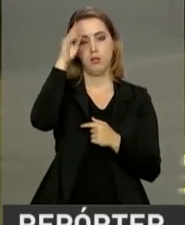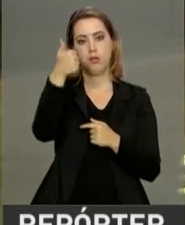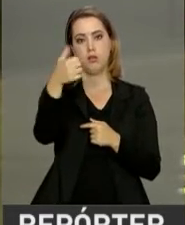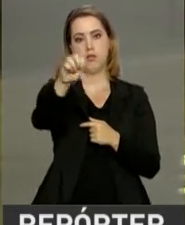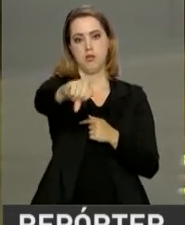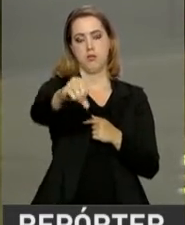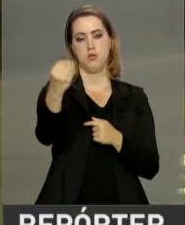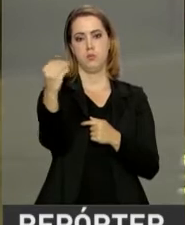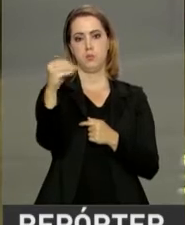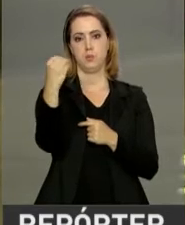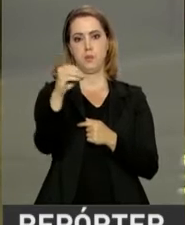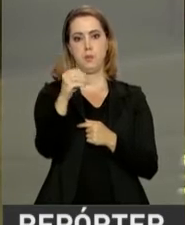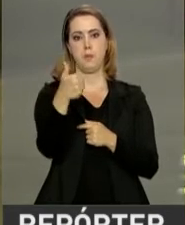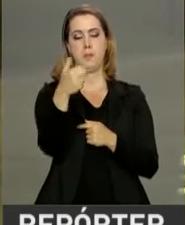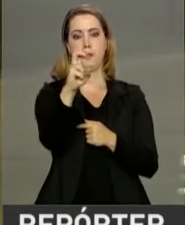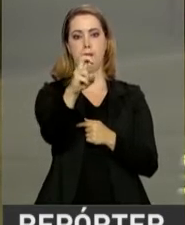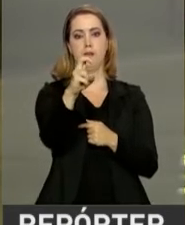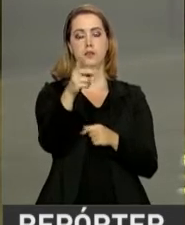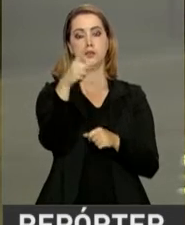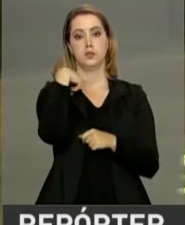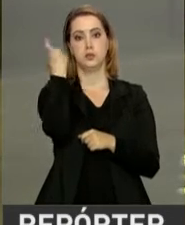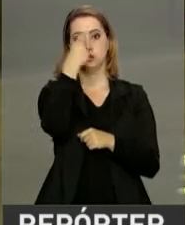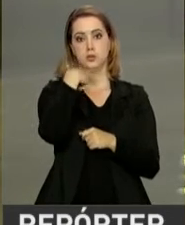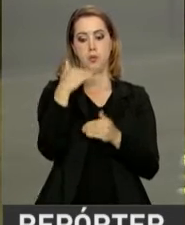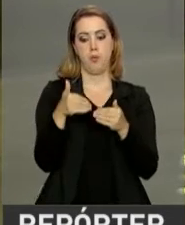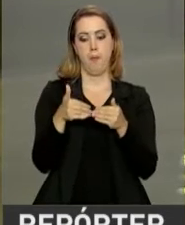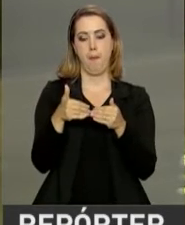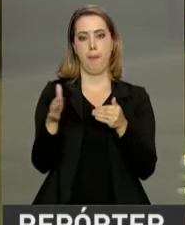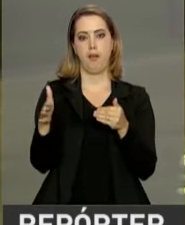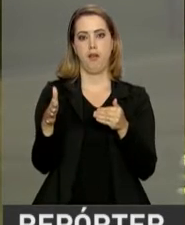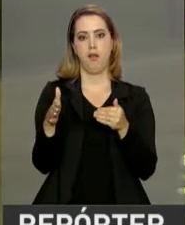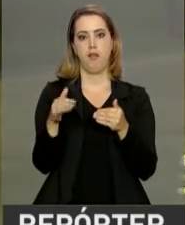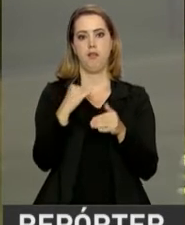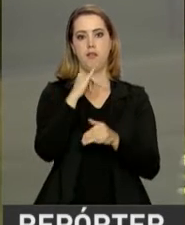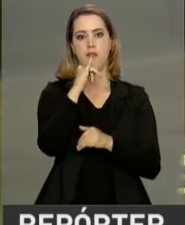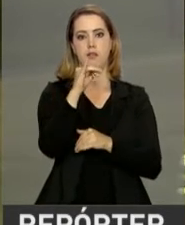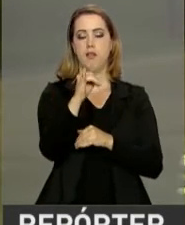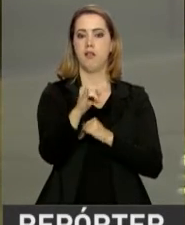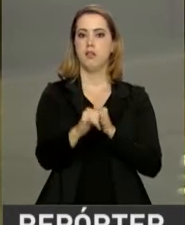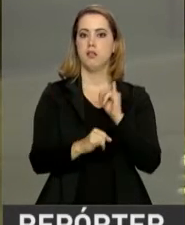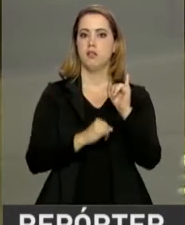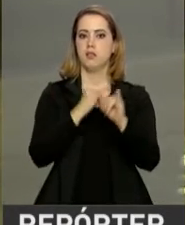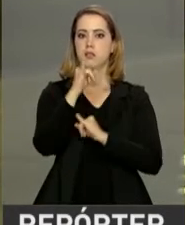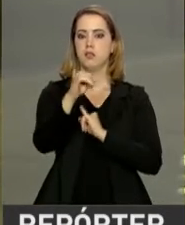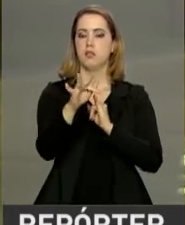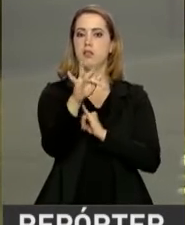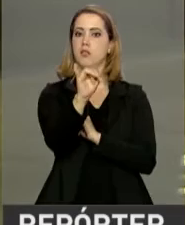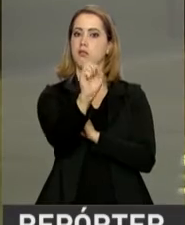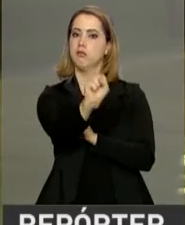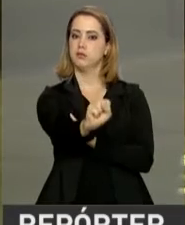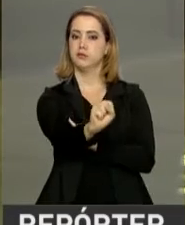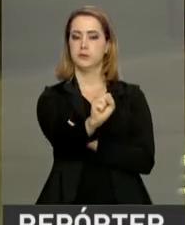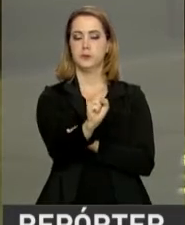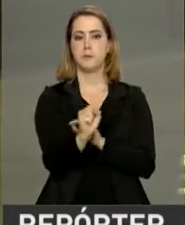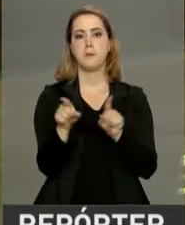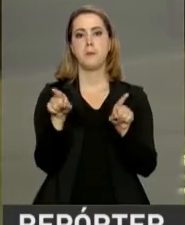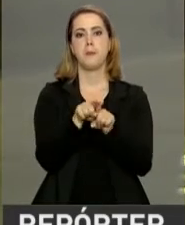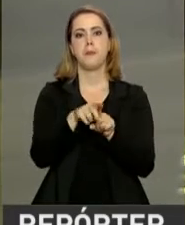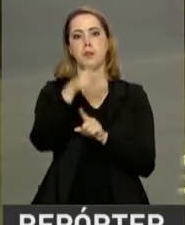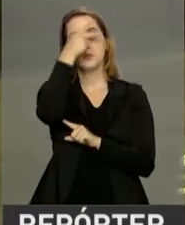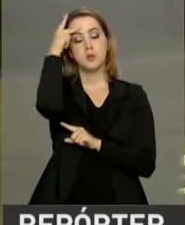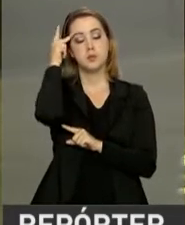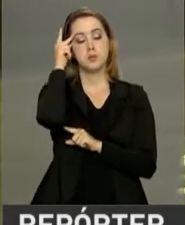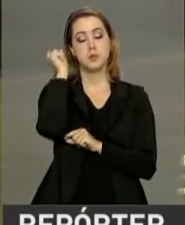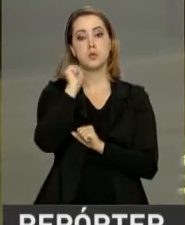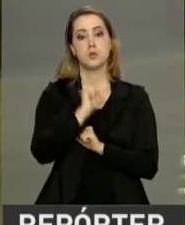às 15 horas o mec vai abrir o sistema informatizado do fundo de financiamento estudantil para que os